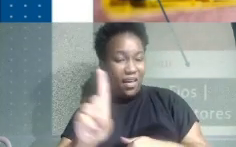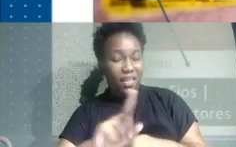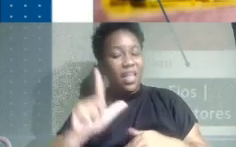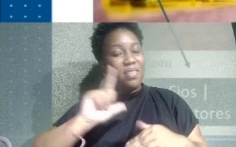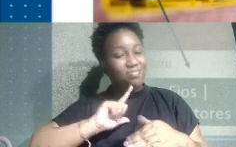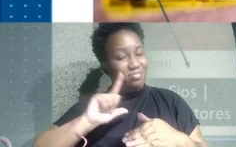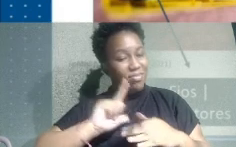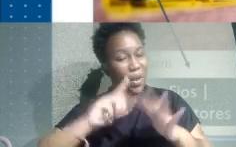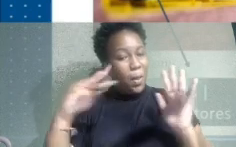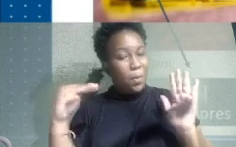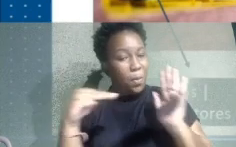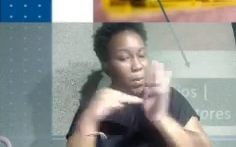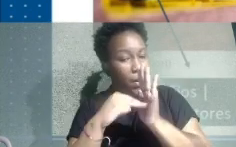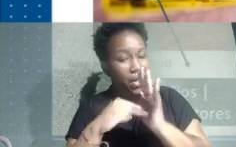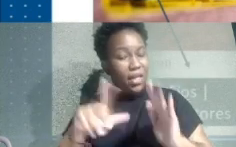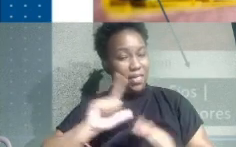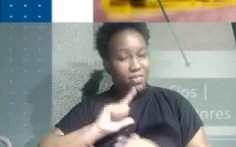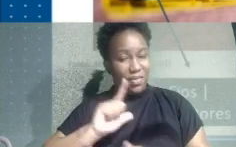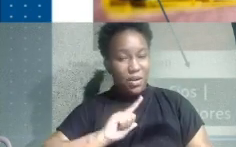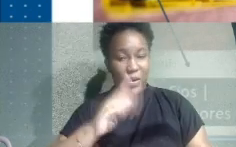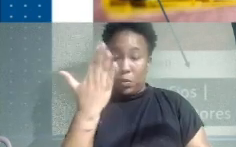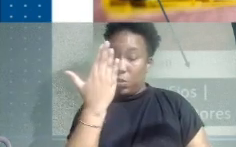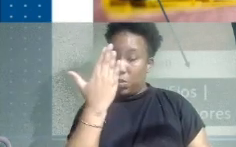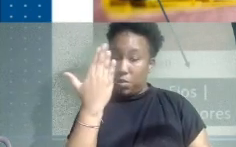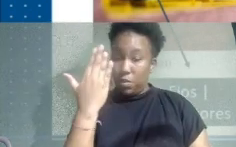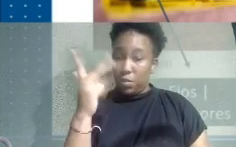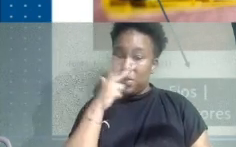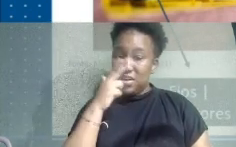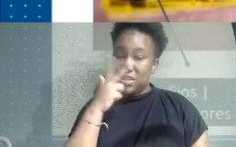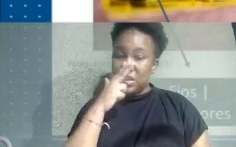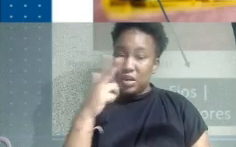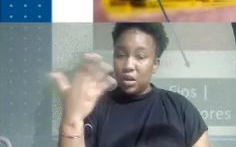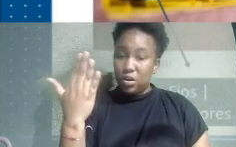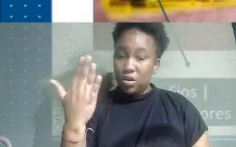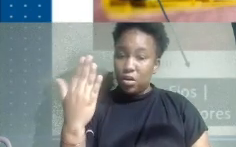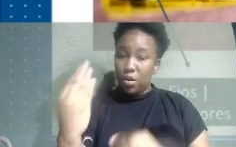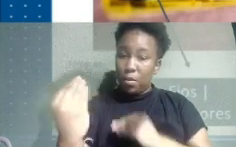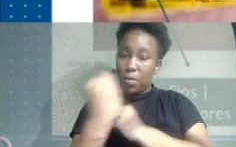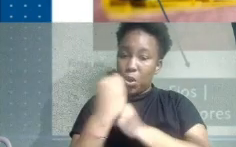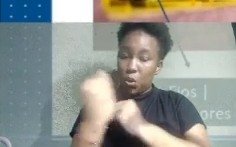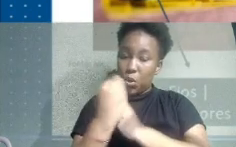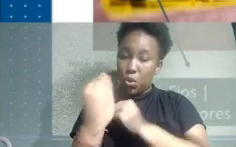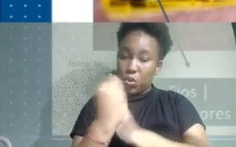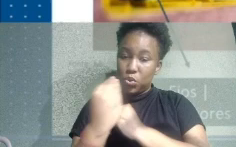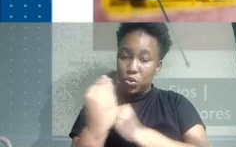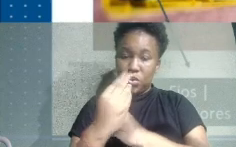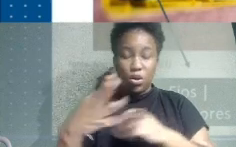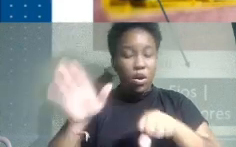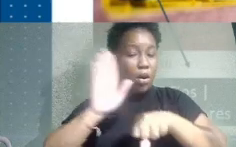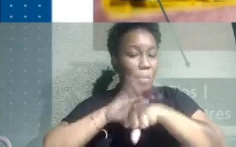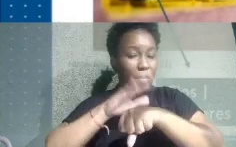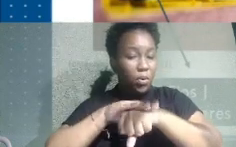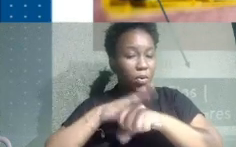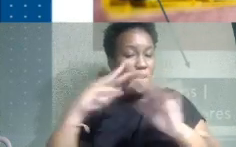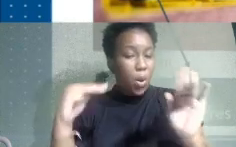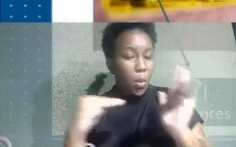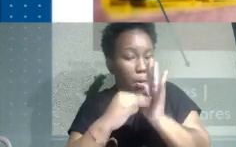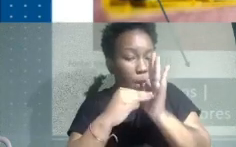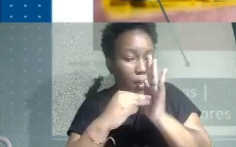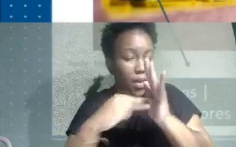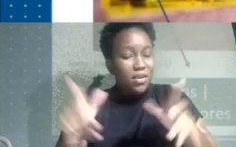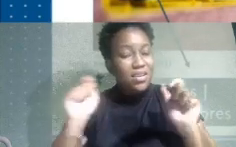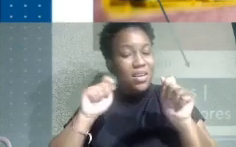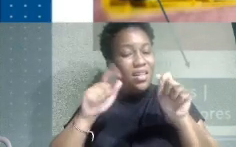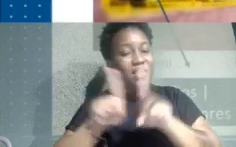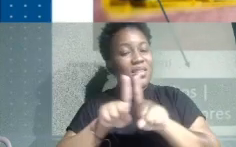que é composta por um espelho, a nossa proteção ali, e a própria tomada, que vai permitir que a gente faça o uso. Poderia ter também